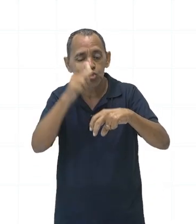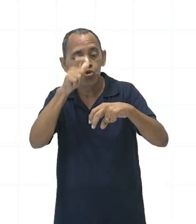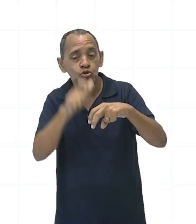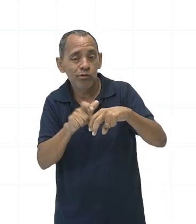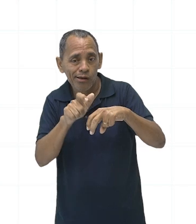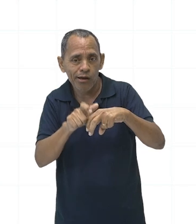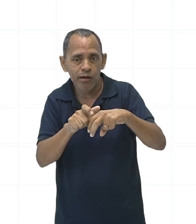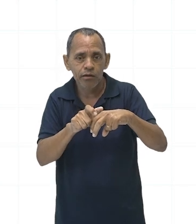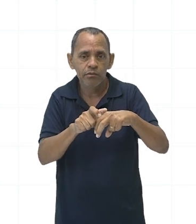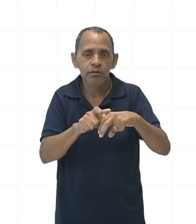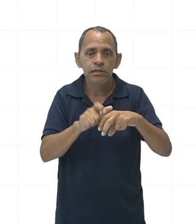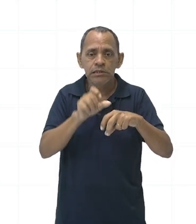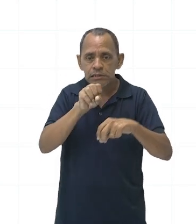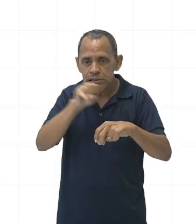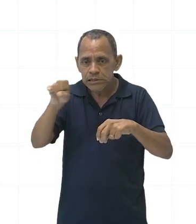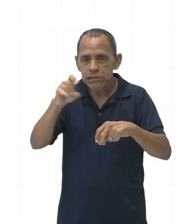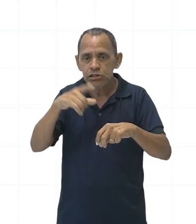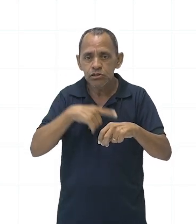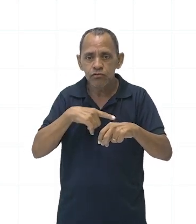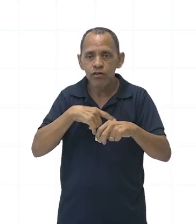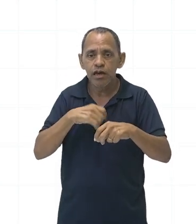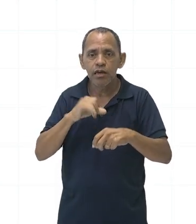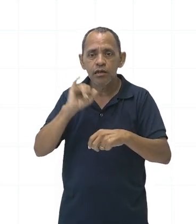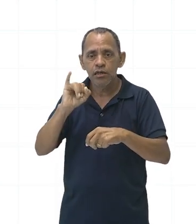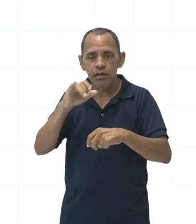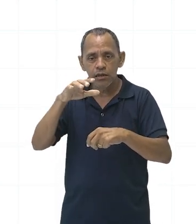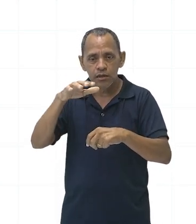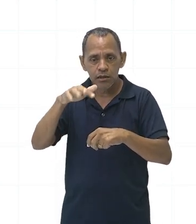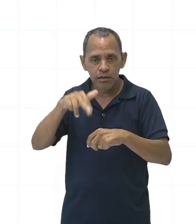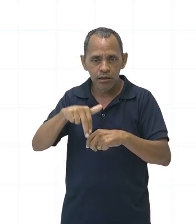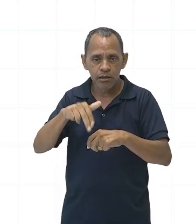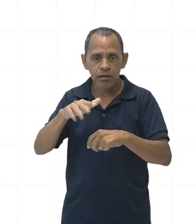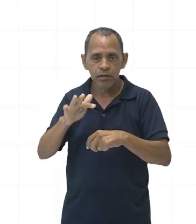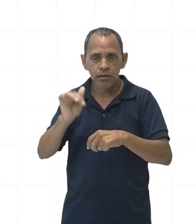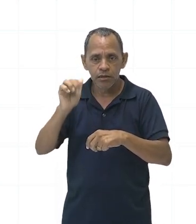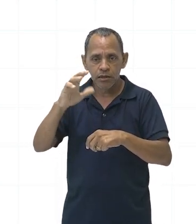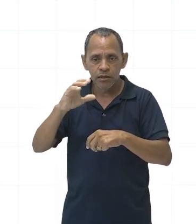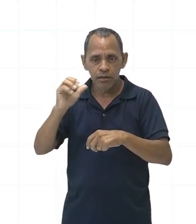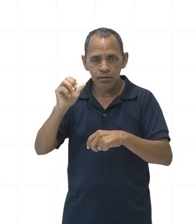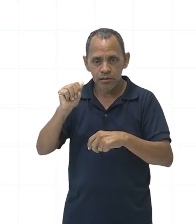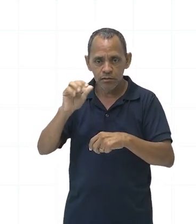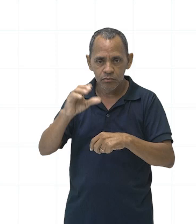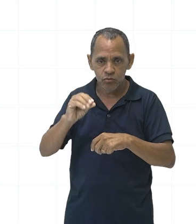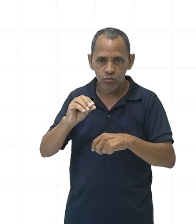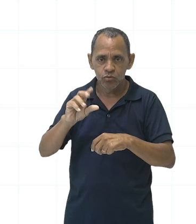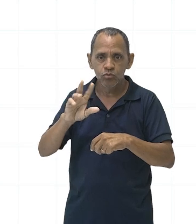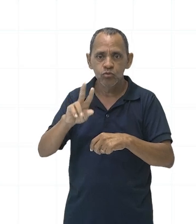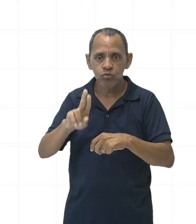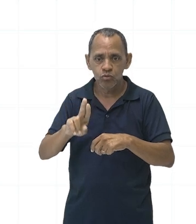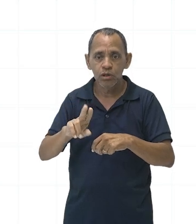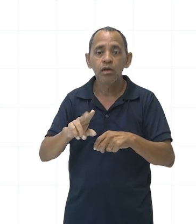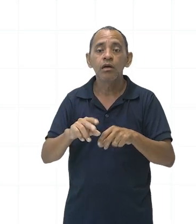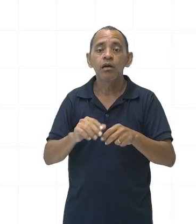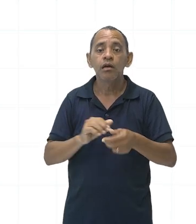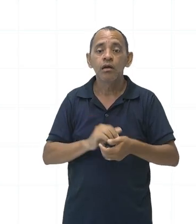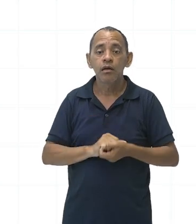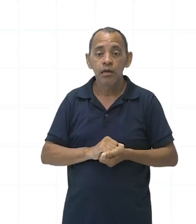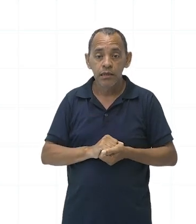você vai precisar tomar ali um medicamento. E só quem pode prescrever esse medicamento é quem? Os médicos, tá